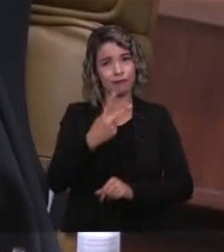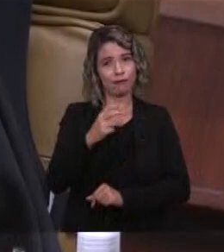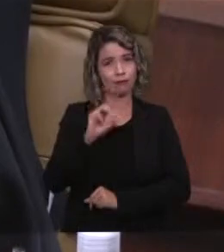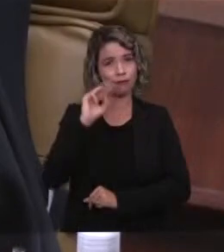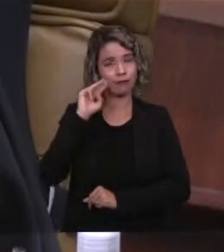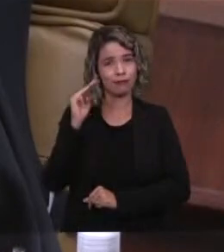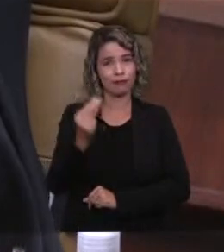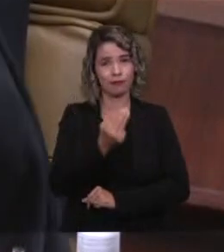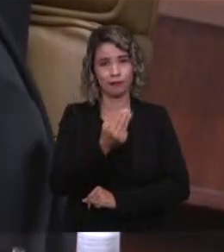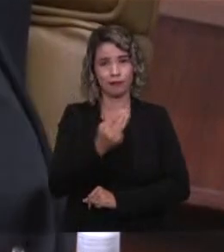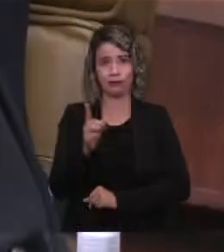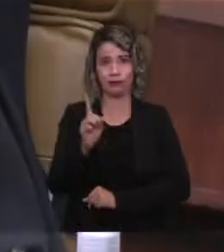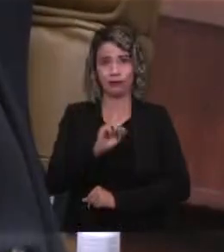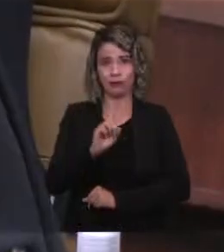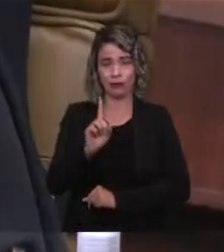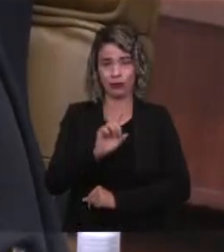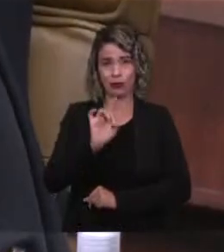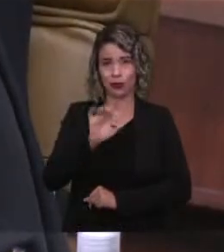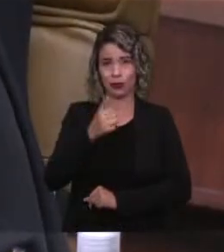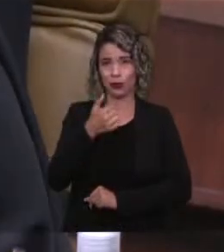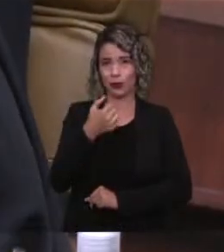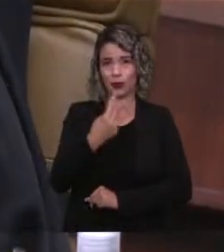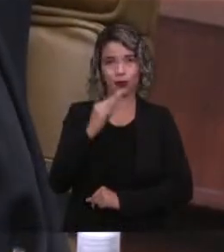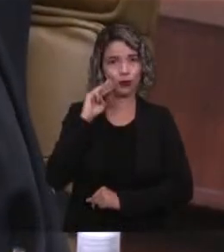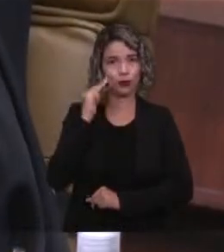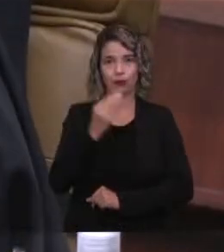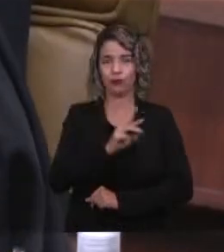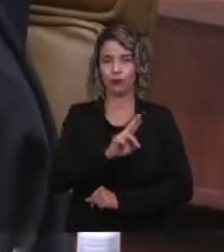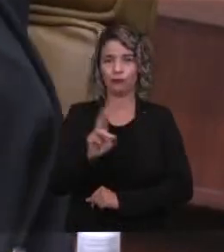E não aos 13 apenas.